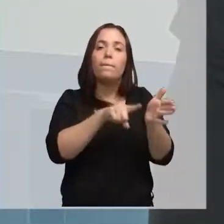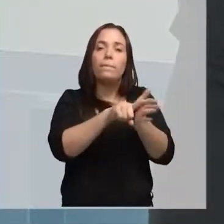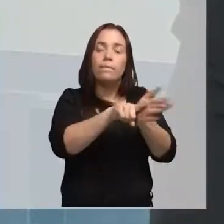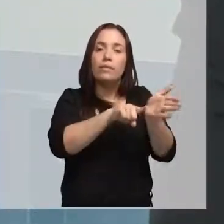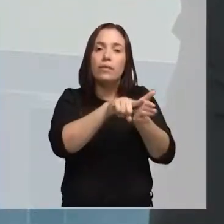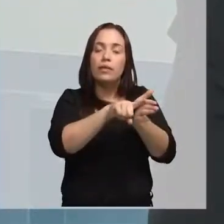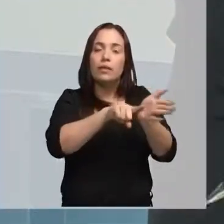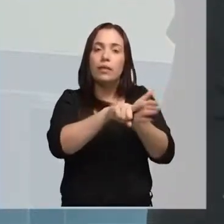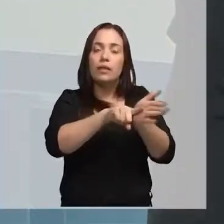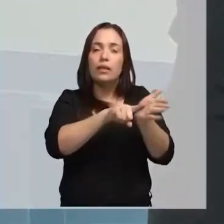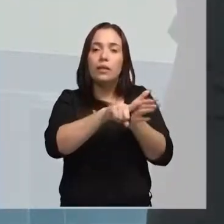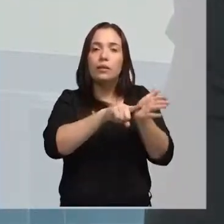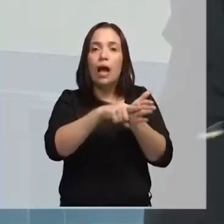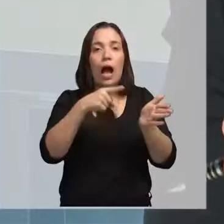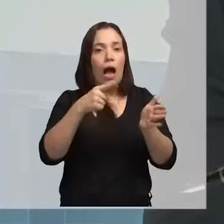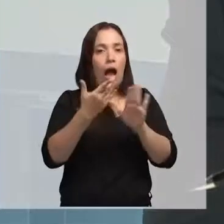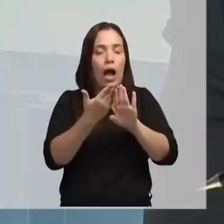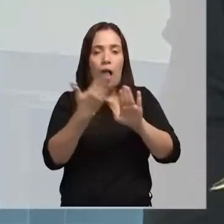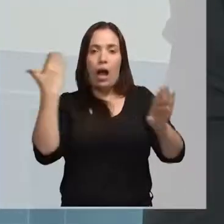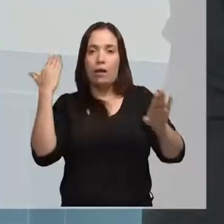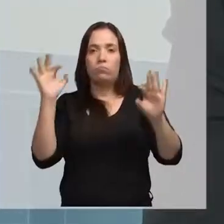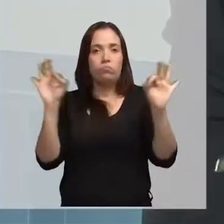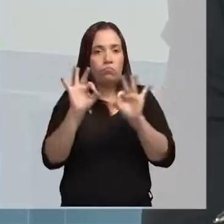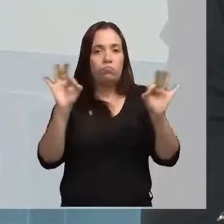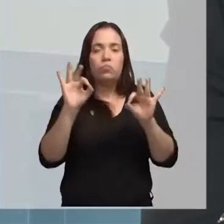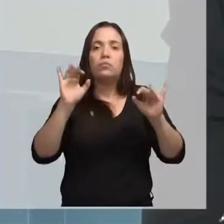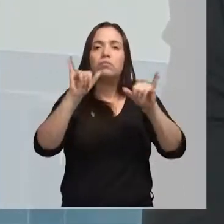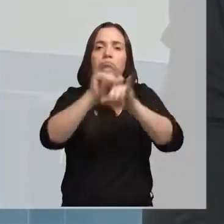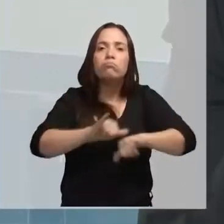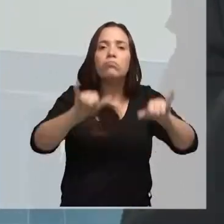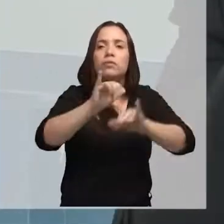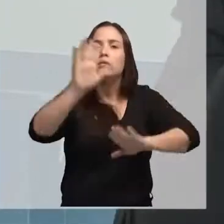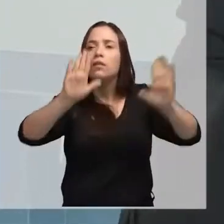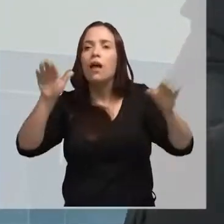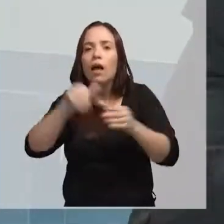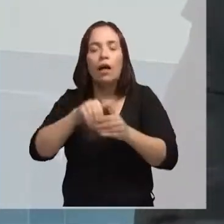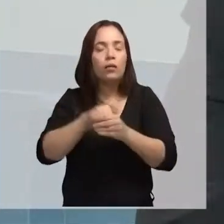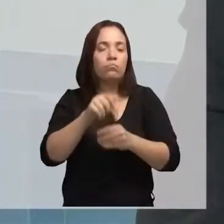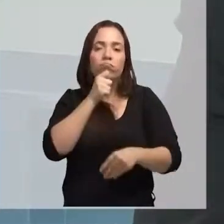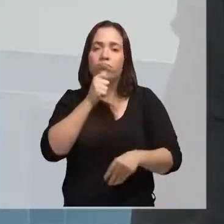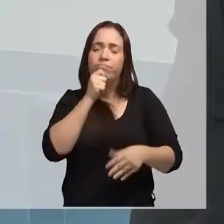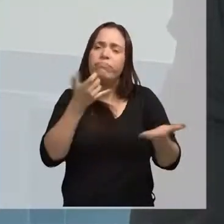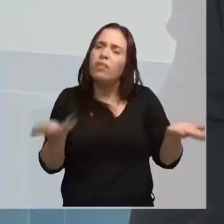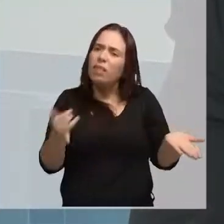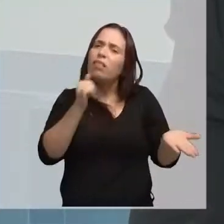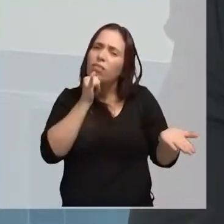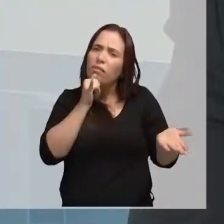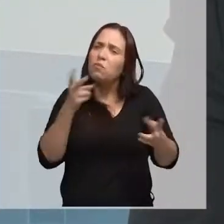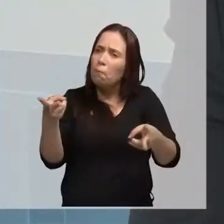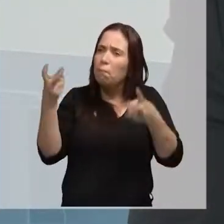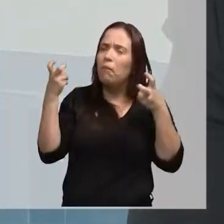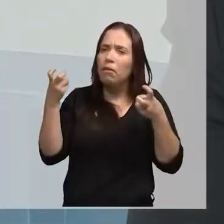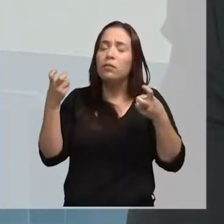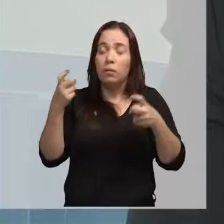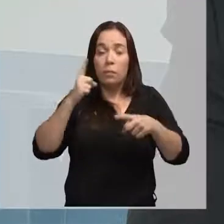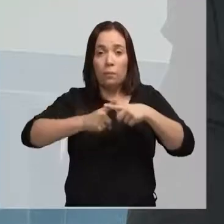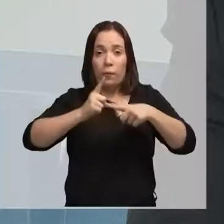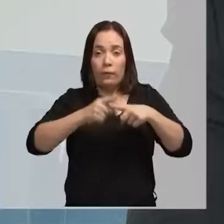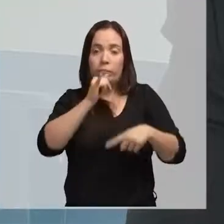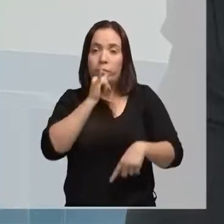encomendou, para ela não tinha nada, nem tinha pesquisa, nem tinha eleição. É triste você ver isso, porque eu trabalho aqui na TV